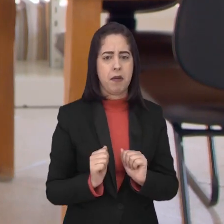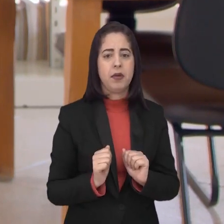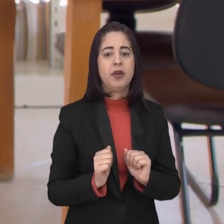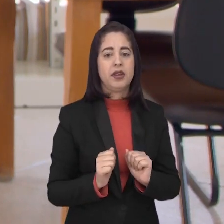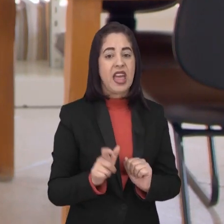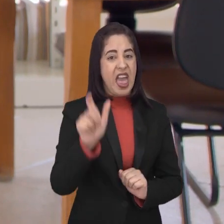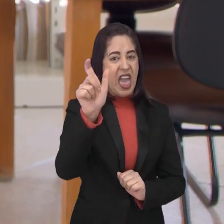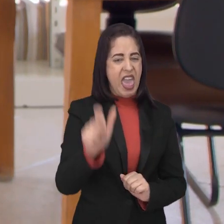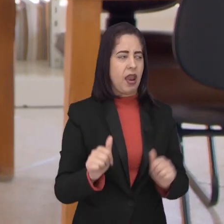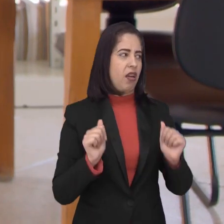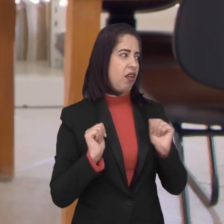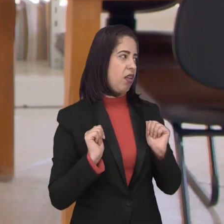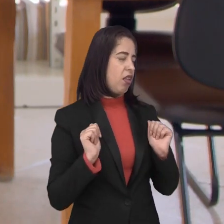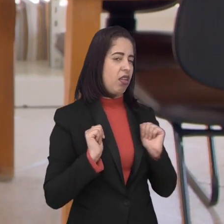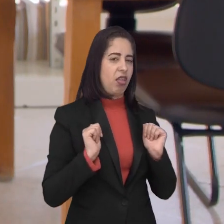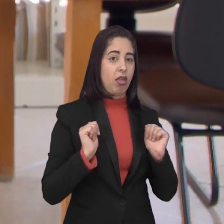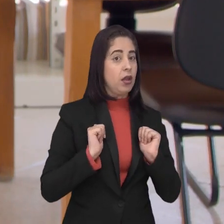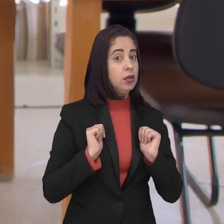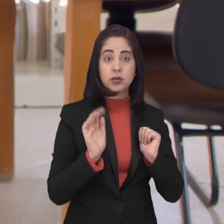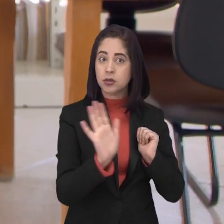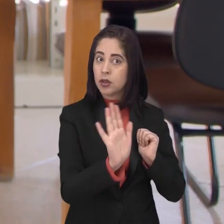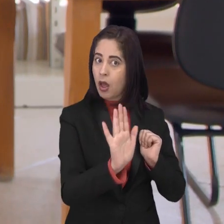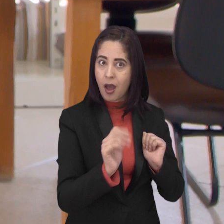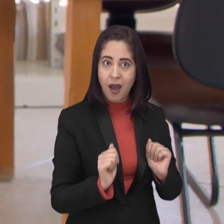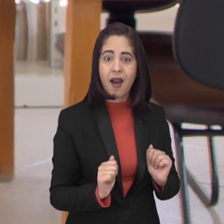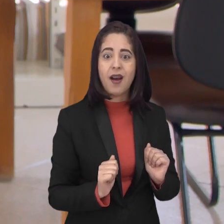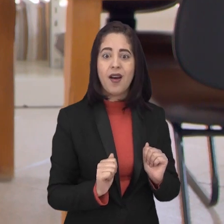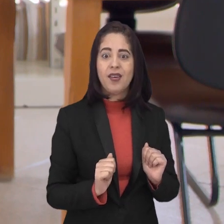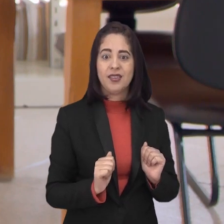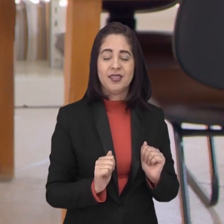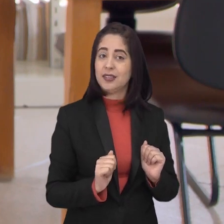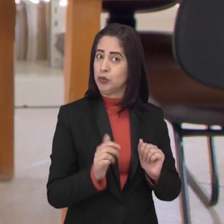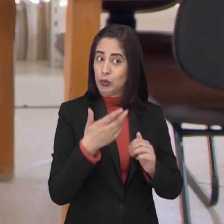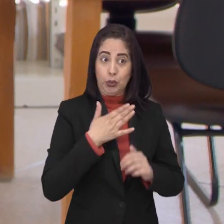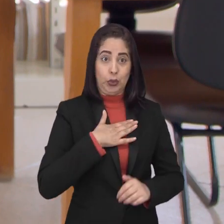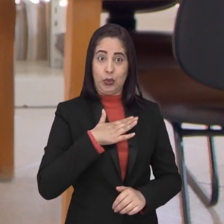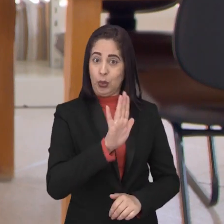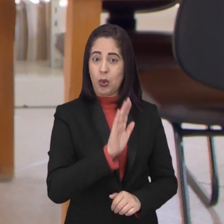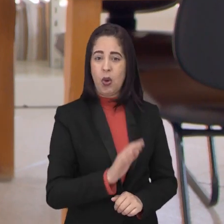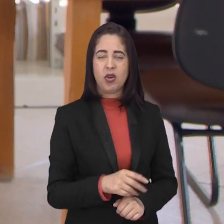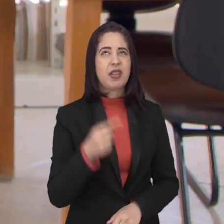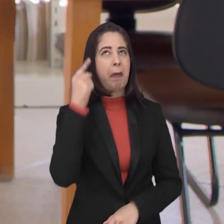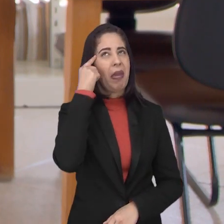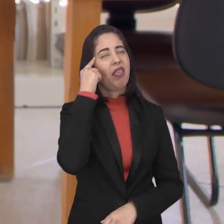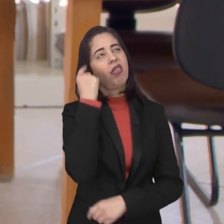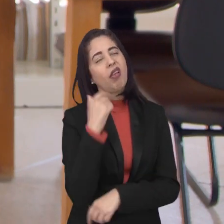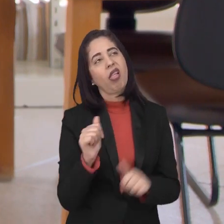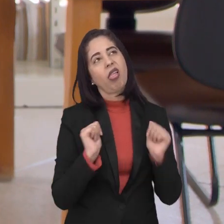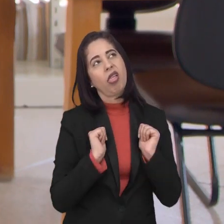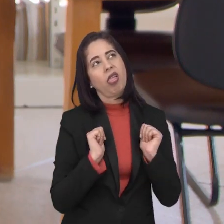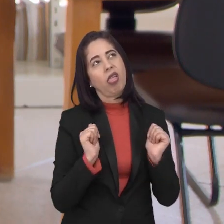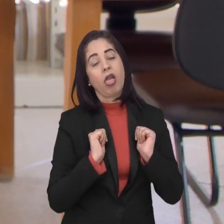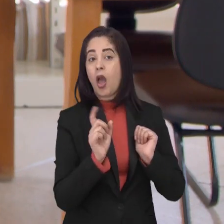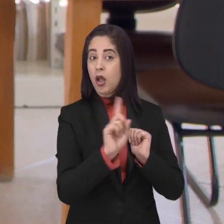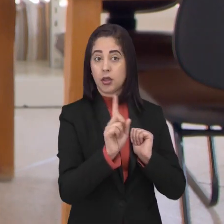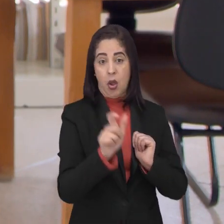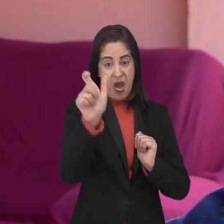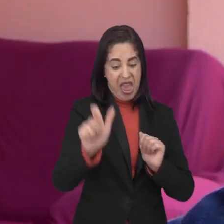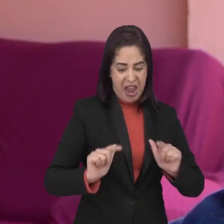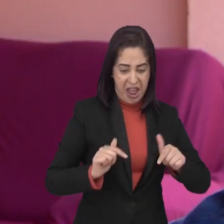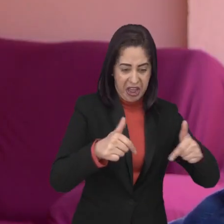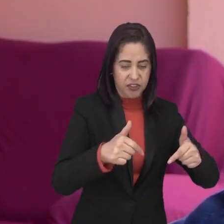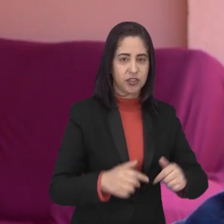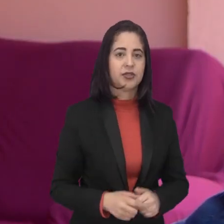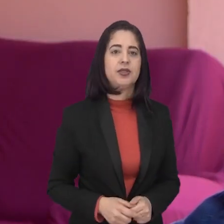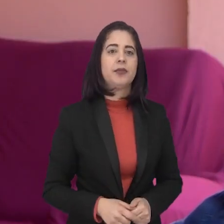fazer. Ela não gostava de ficar no ostracismo, né? Pensando na vida. Não era isso dela.